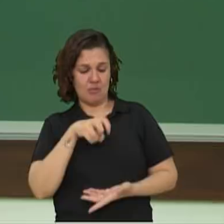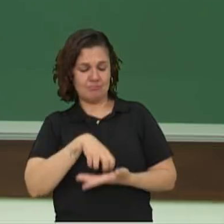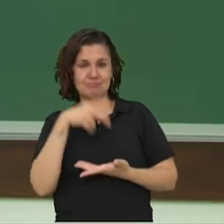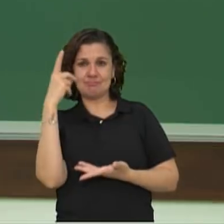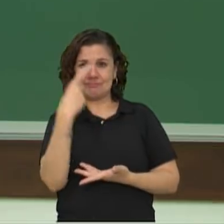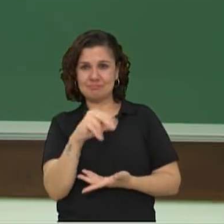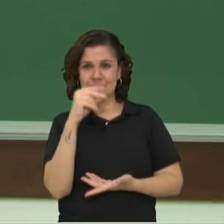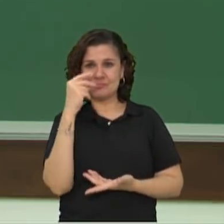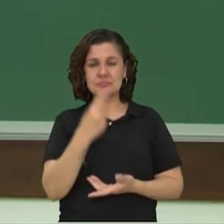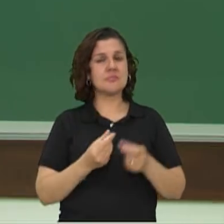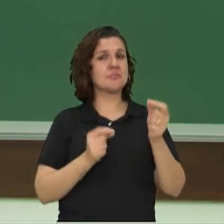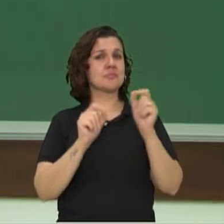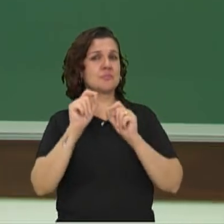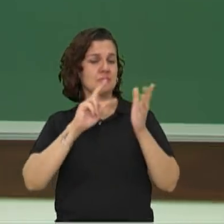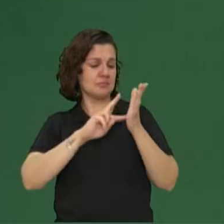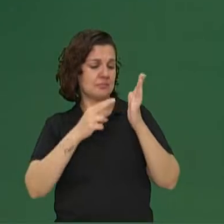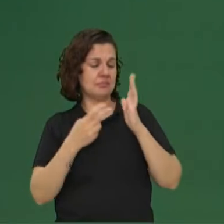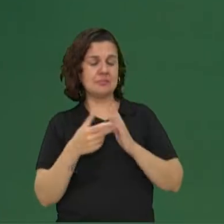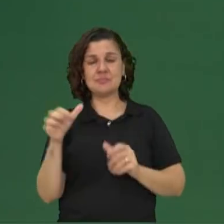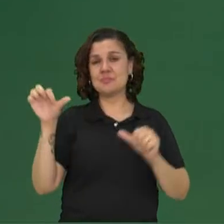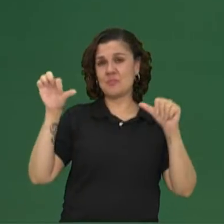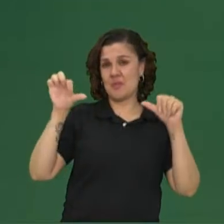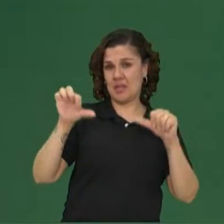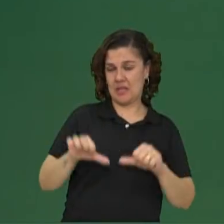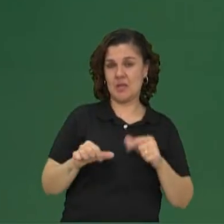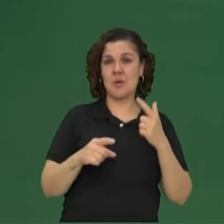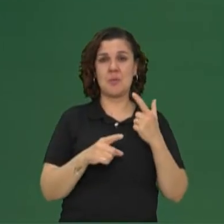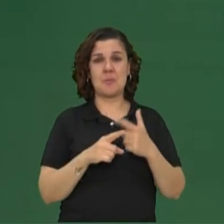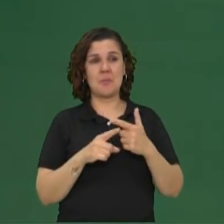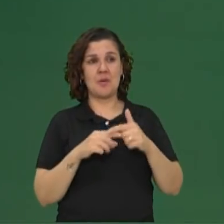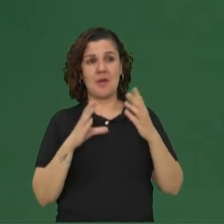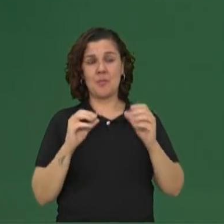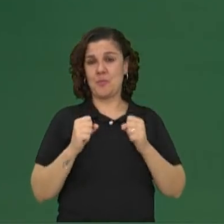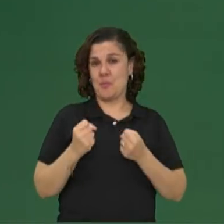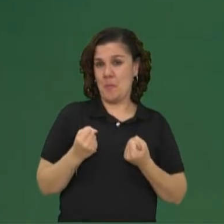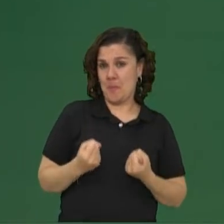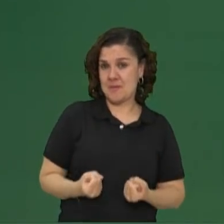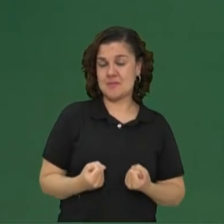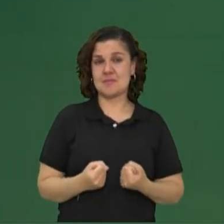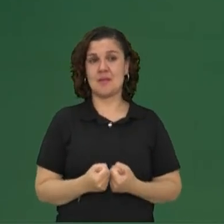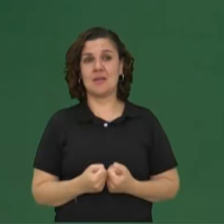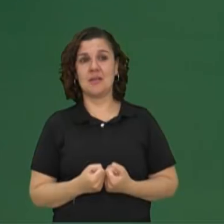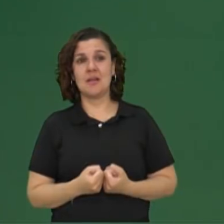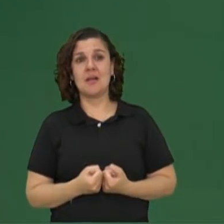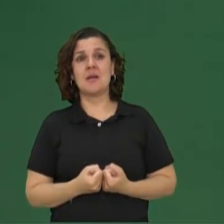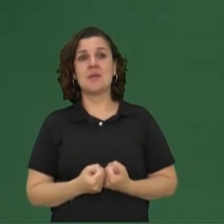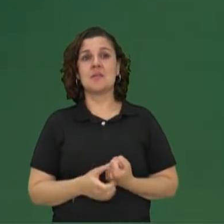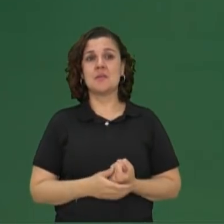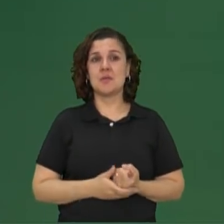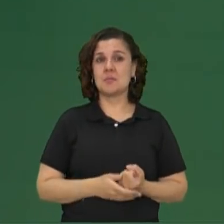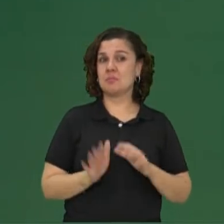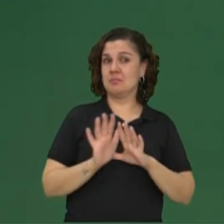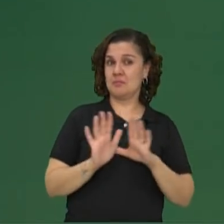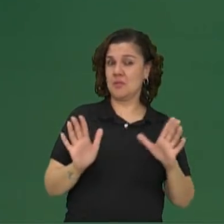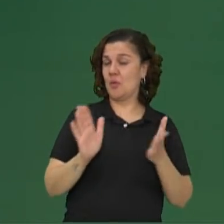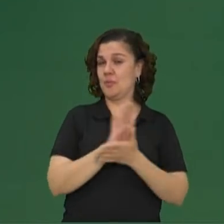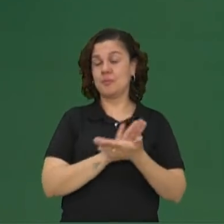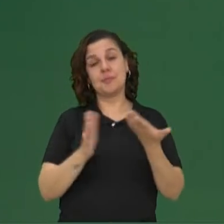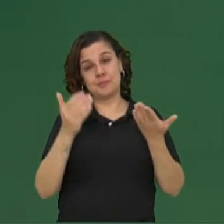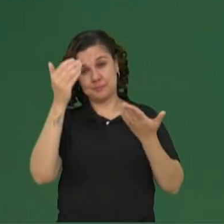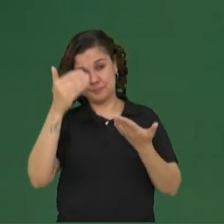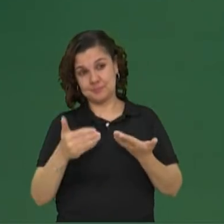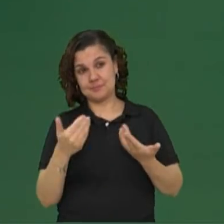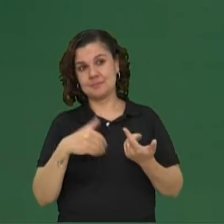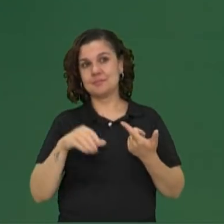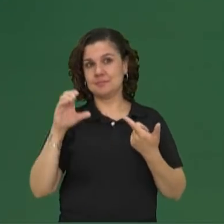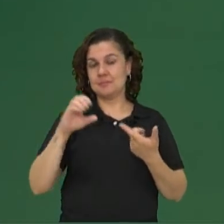ruins, né? Que aconteceram na história. Não vou entrar muito nesse detalhe porque é muito pesado para vocês, tá? Nenhuma das alternativas não seria a